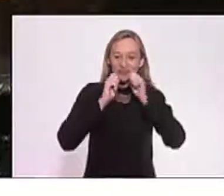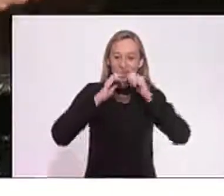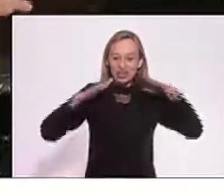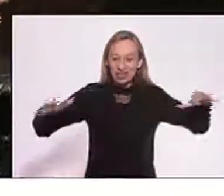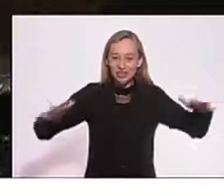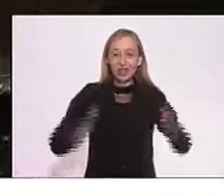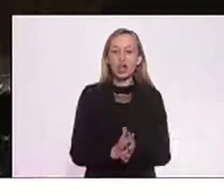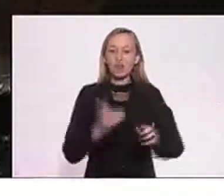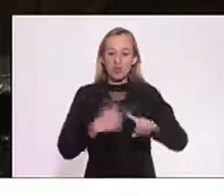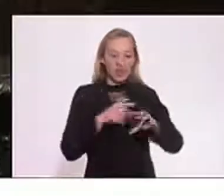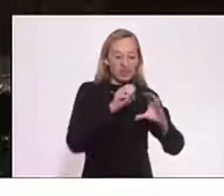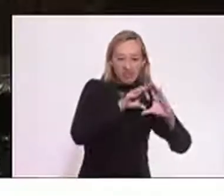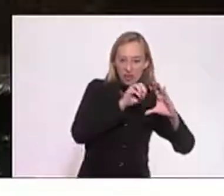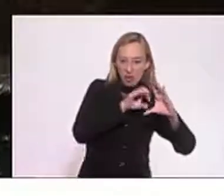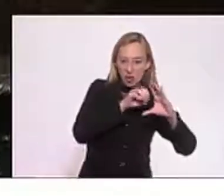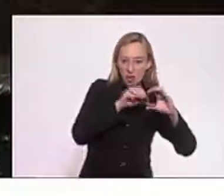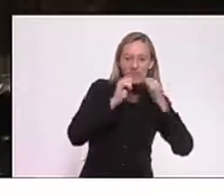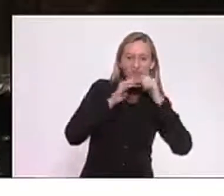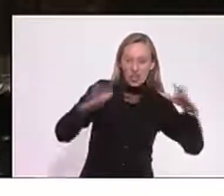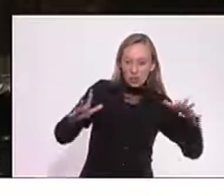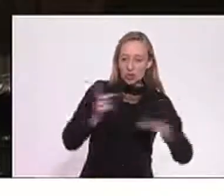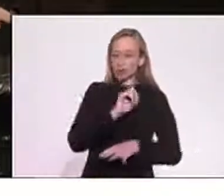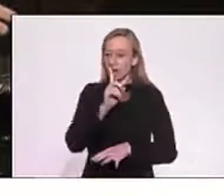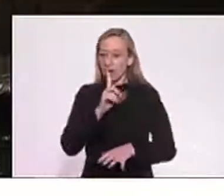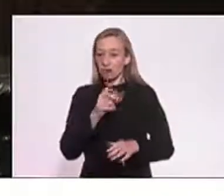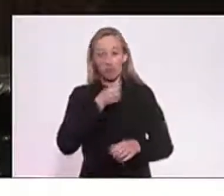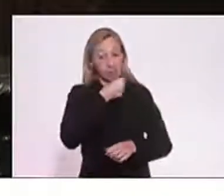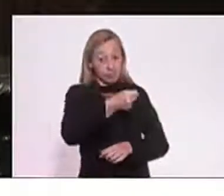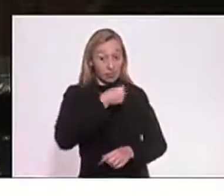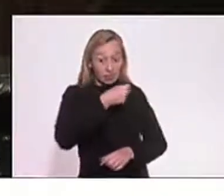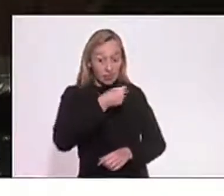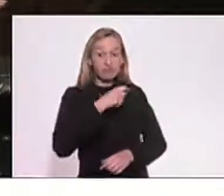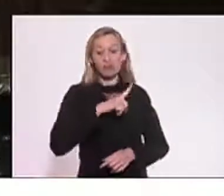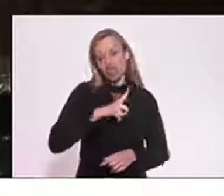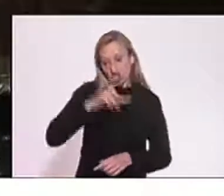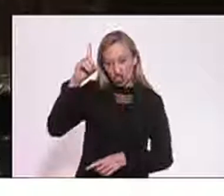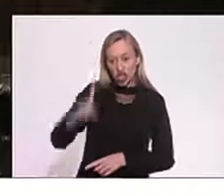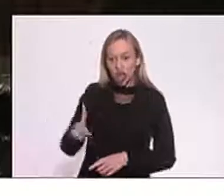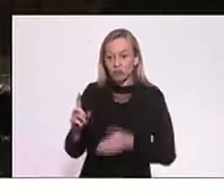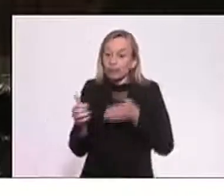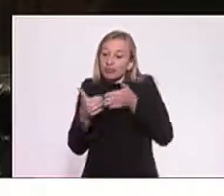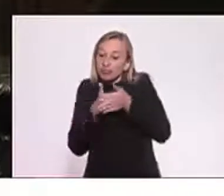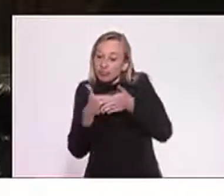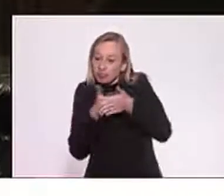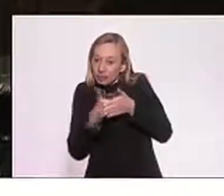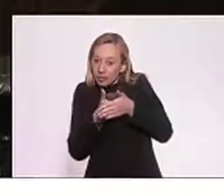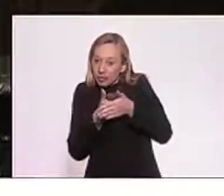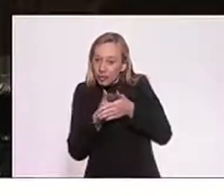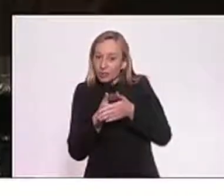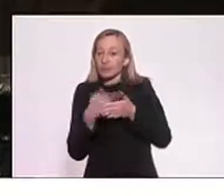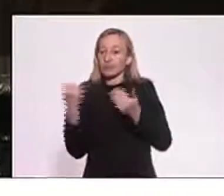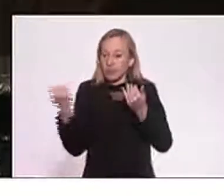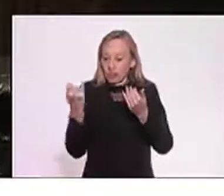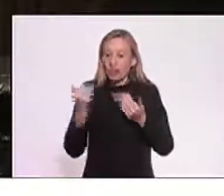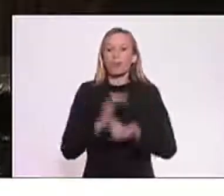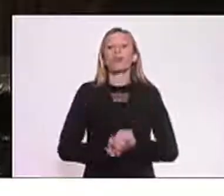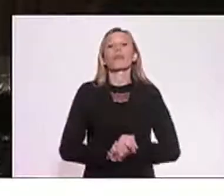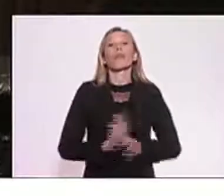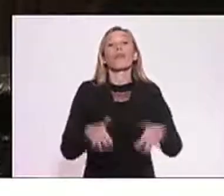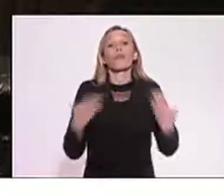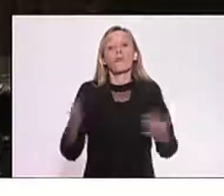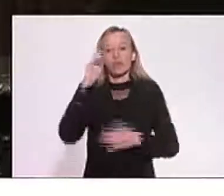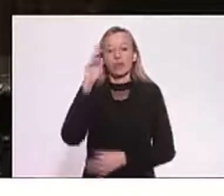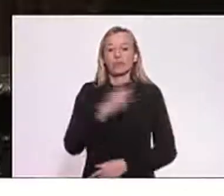vai dizer quem vazou para eles, porque a imprensa tem direito ao sigilo de fonte. Então, senhor